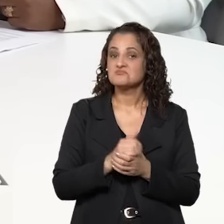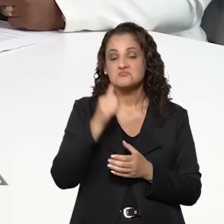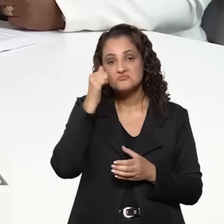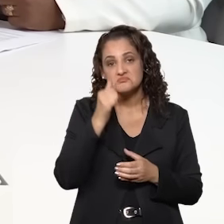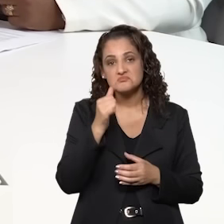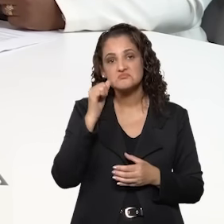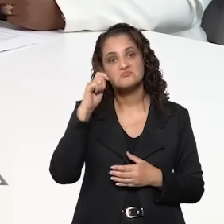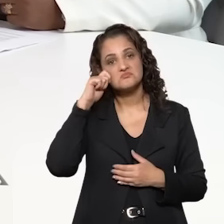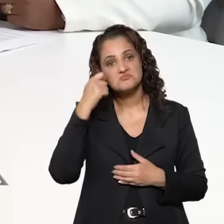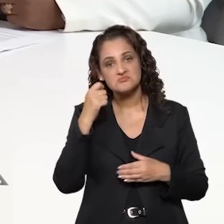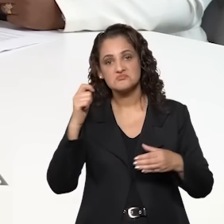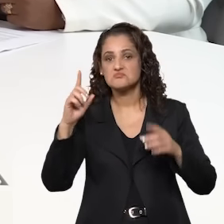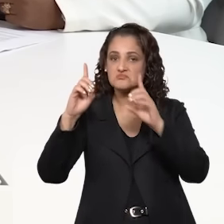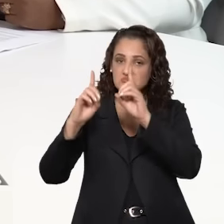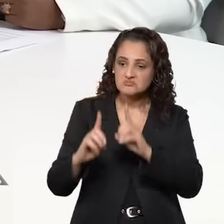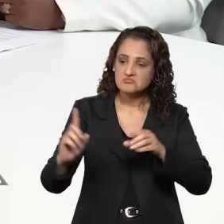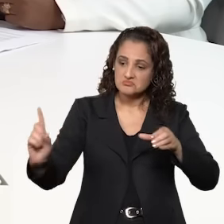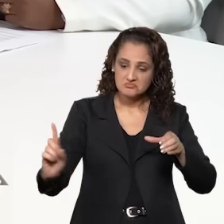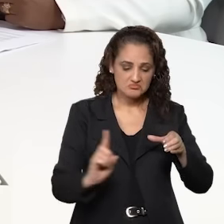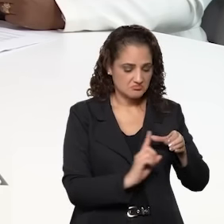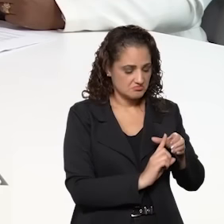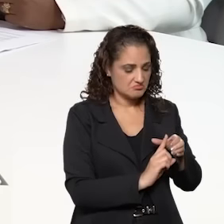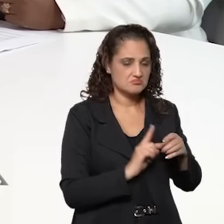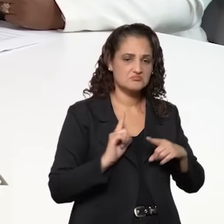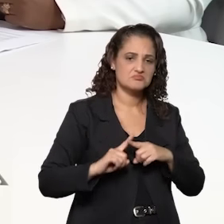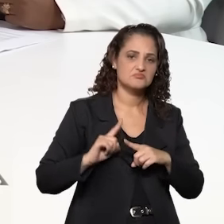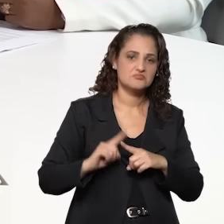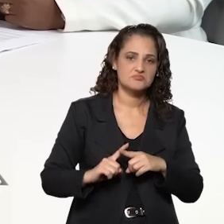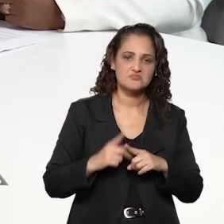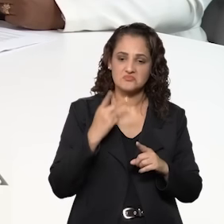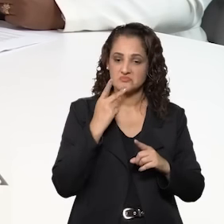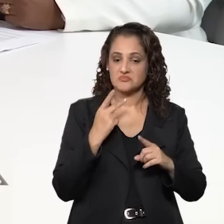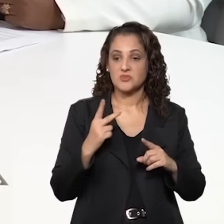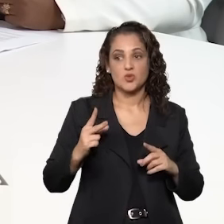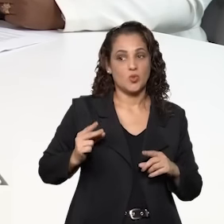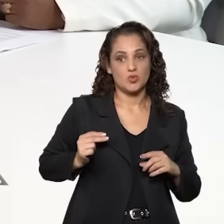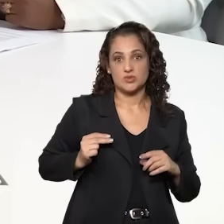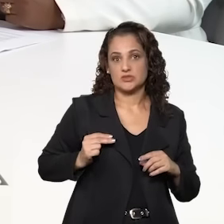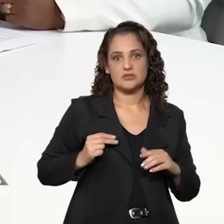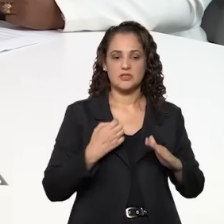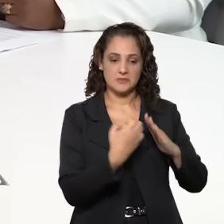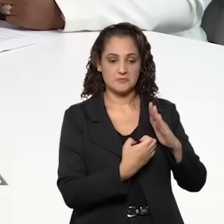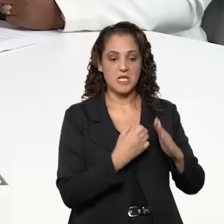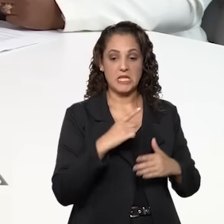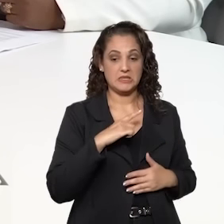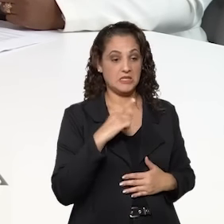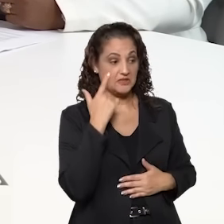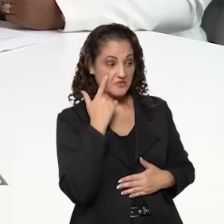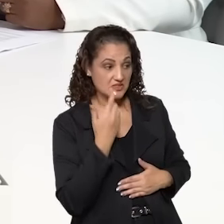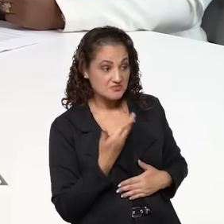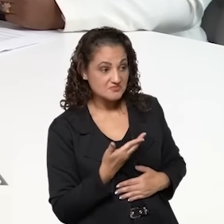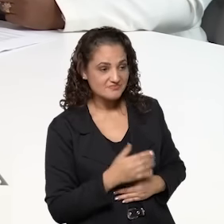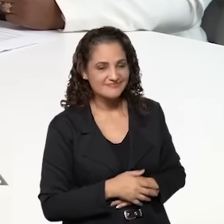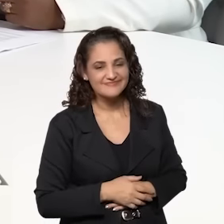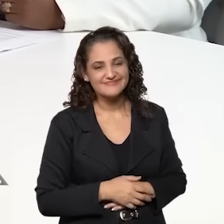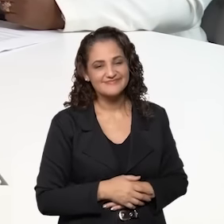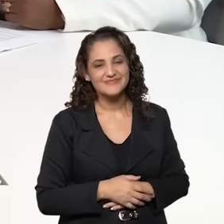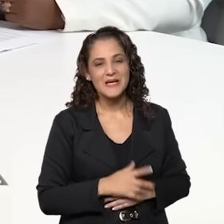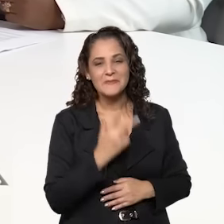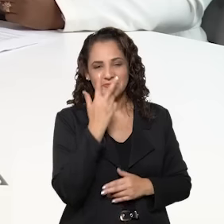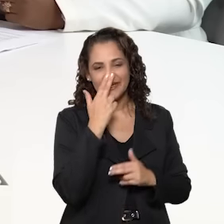a nossa empresa até tem tá ali ó é um token eu tenho ó lavo a mão eu tô